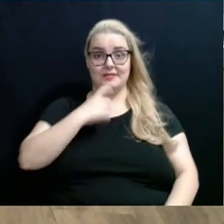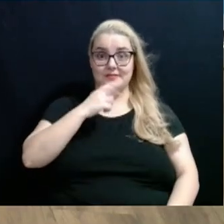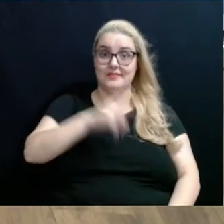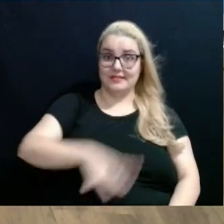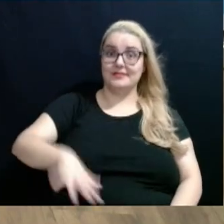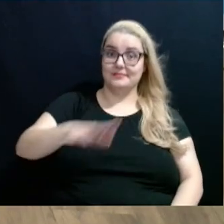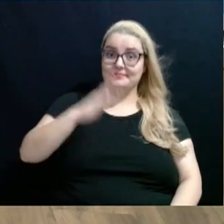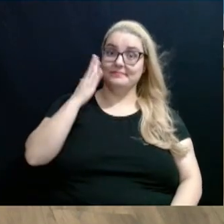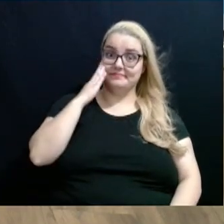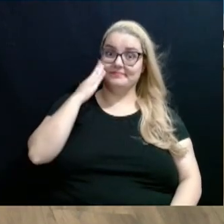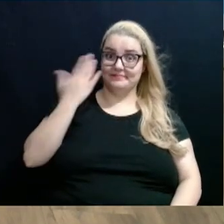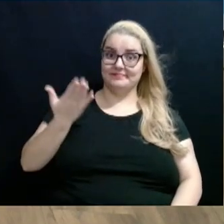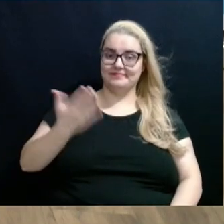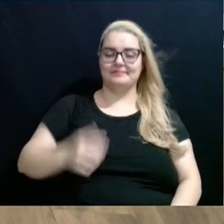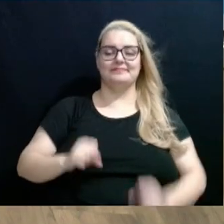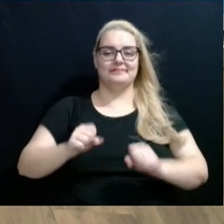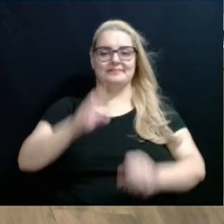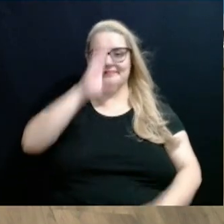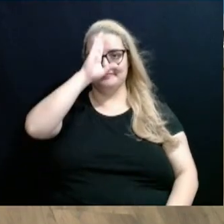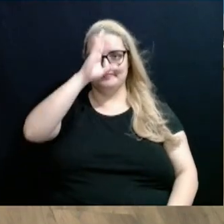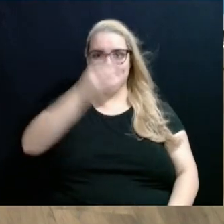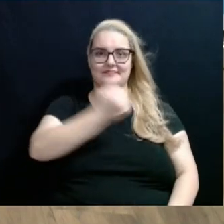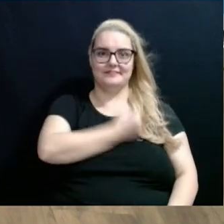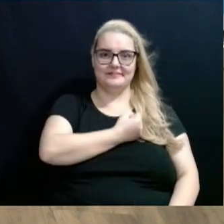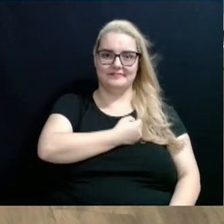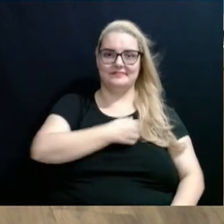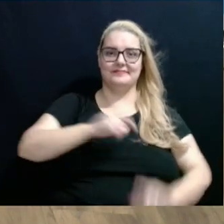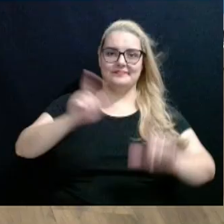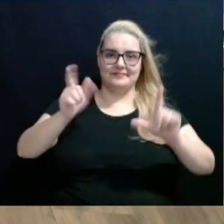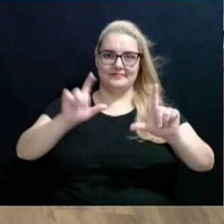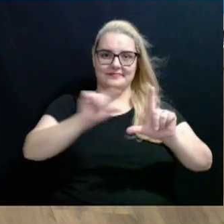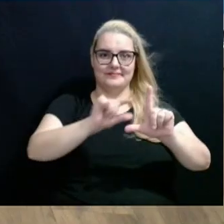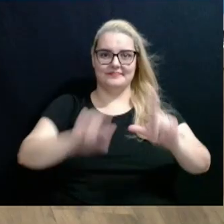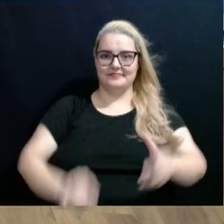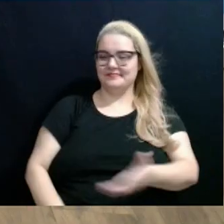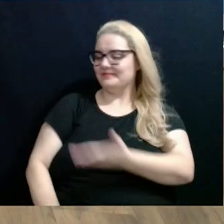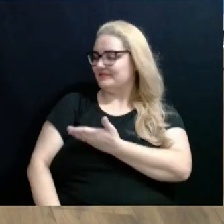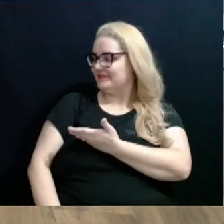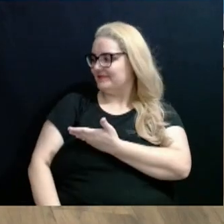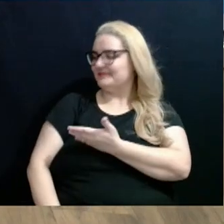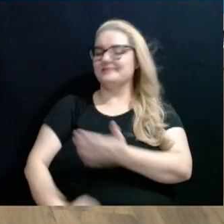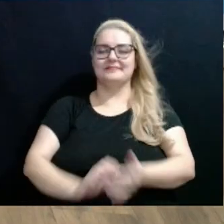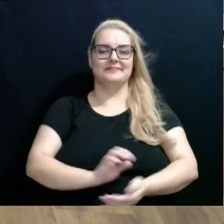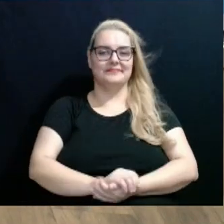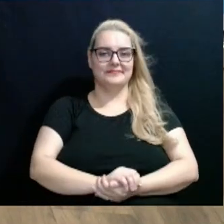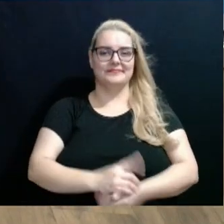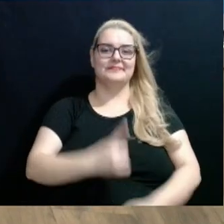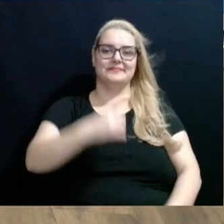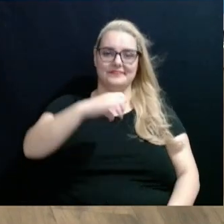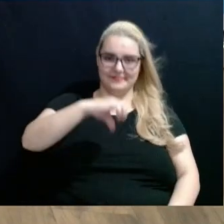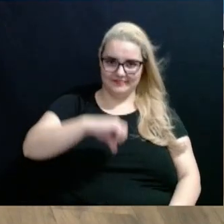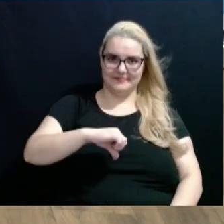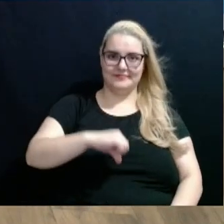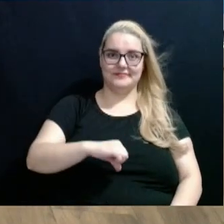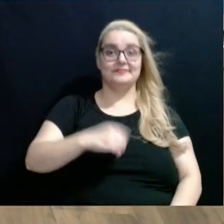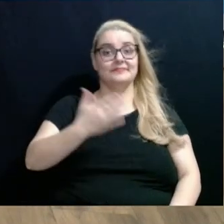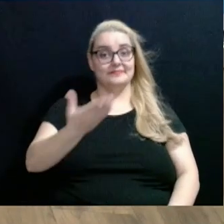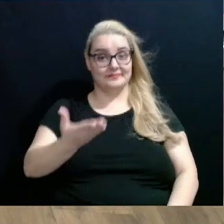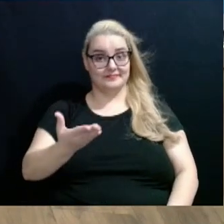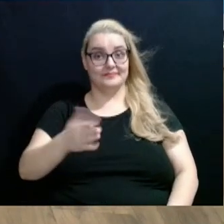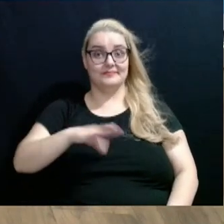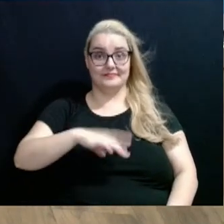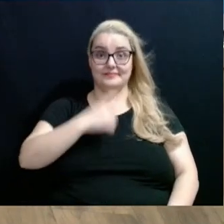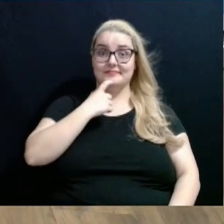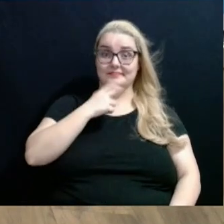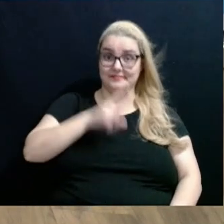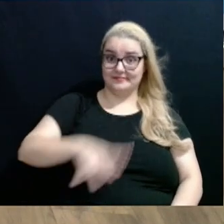sabe, né? Pode ir direto no número que aparece aqui embaixo da sua tela. 19 é o nosso DDD, para você que é de Campinas e